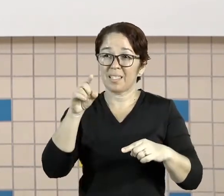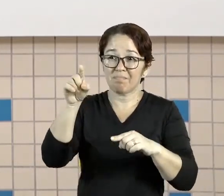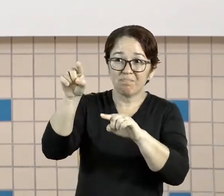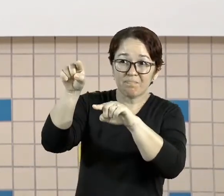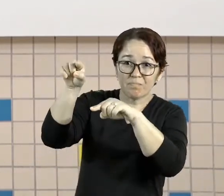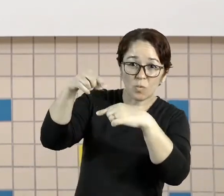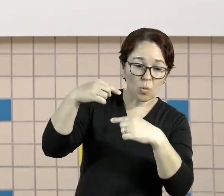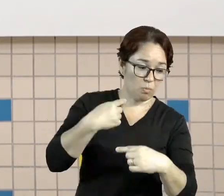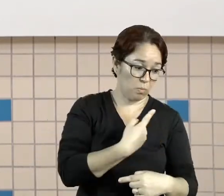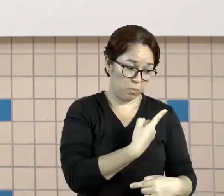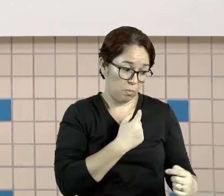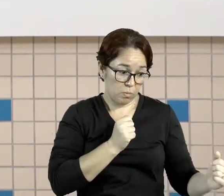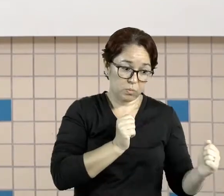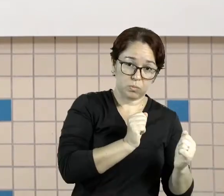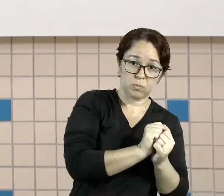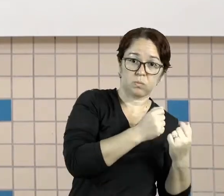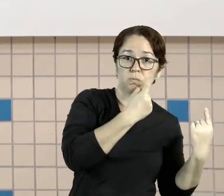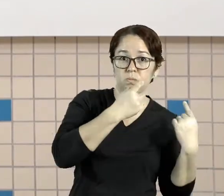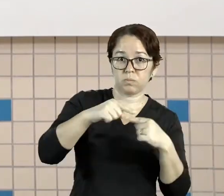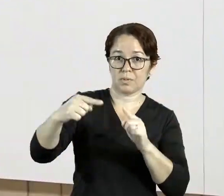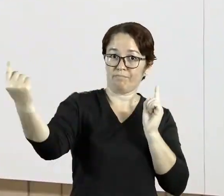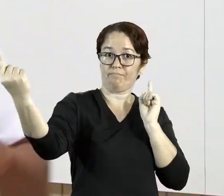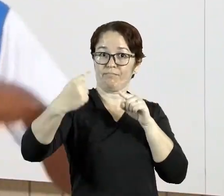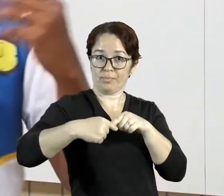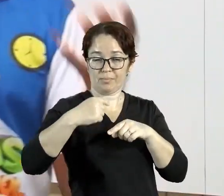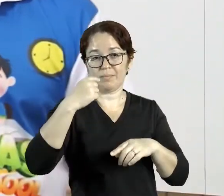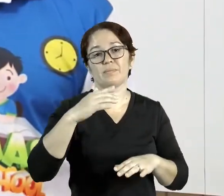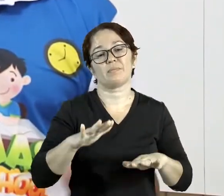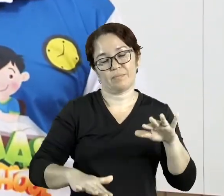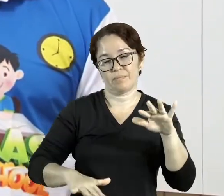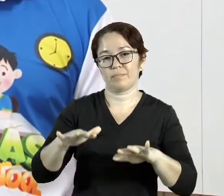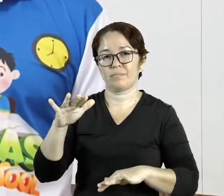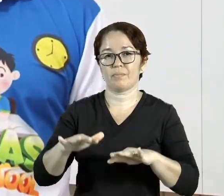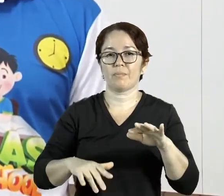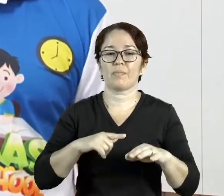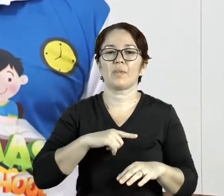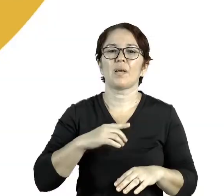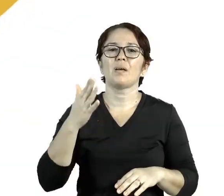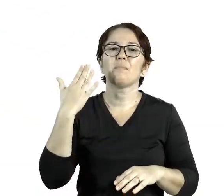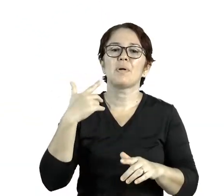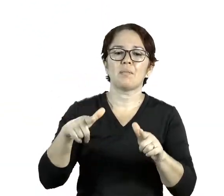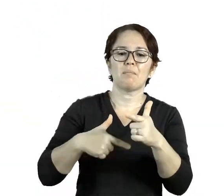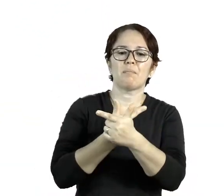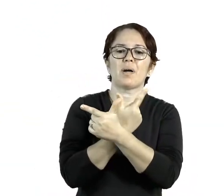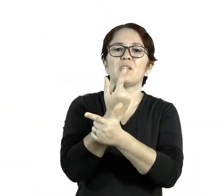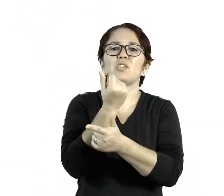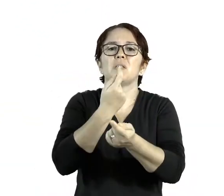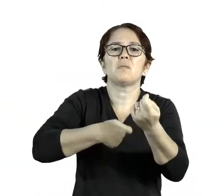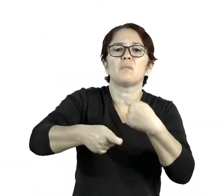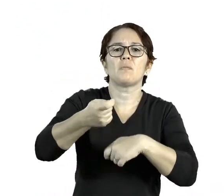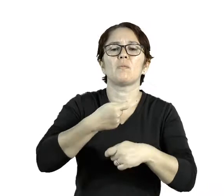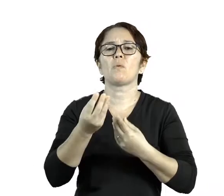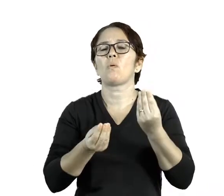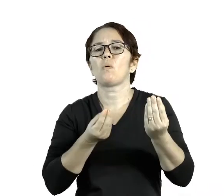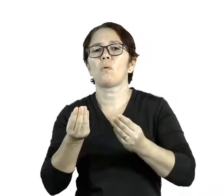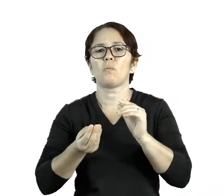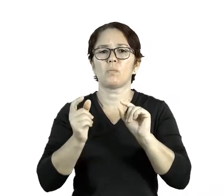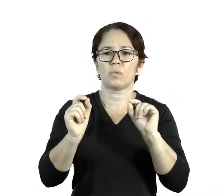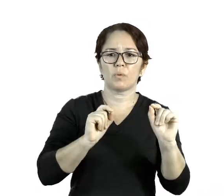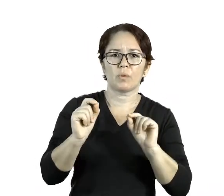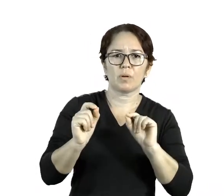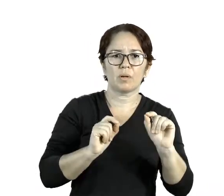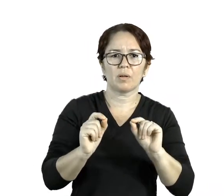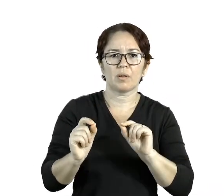para combater aquele inimigo em comum. Professor, qual era a base da economia dos maias? Gente, a base da economia dos maias